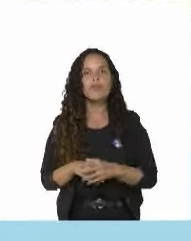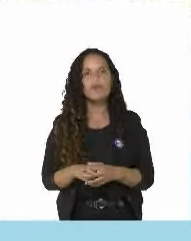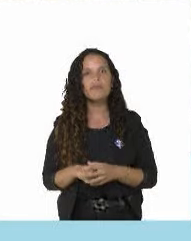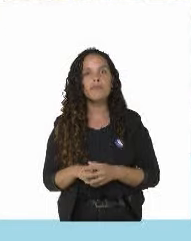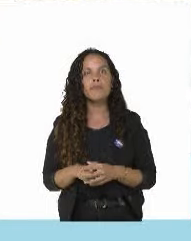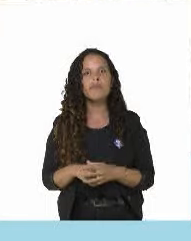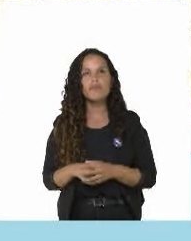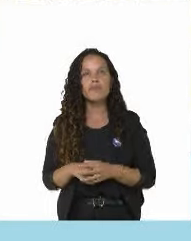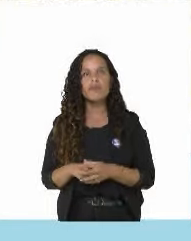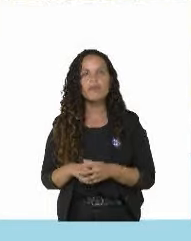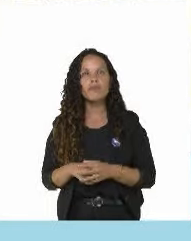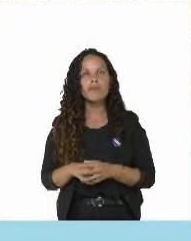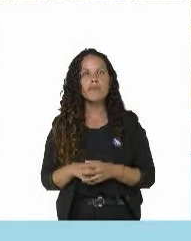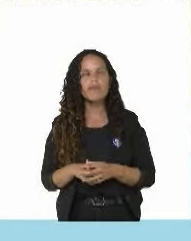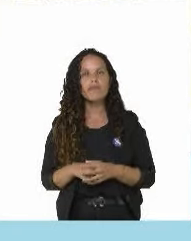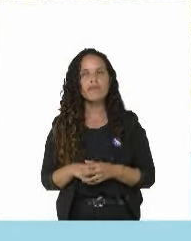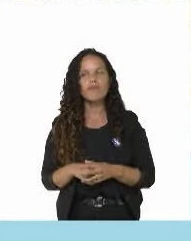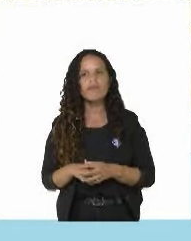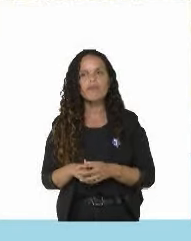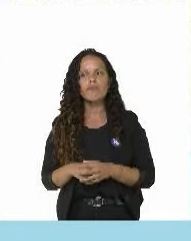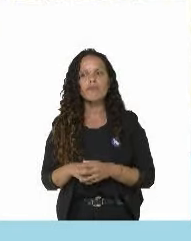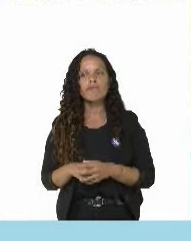eles se tornam